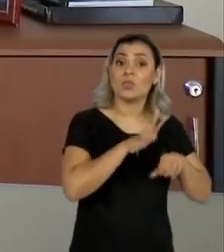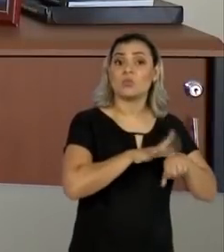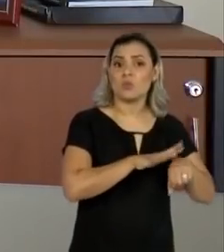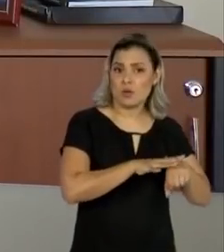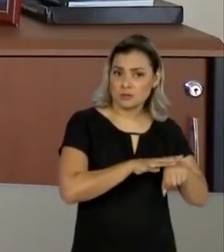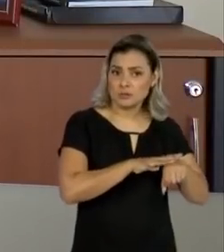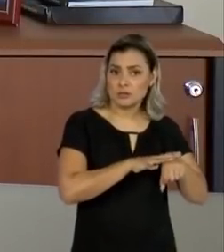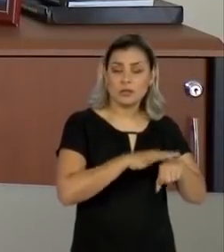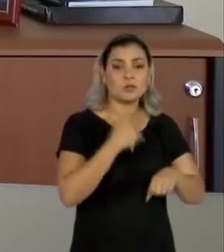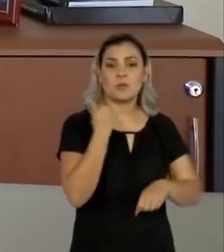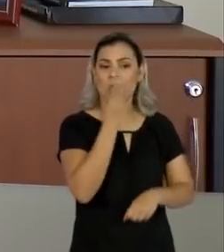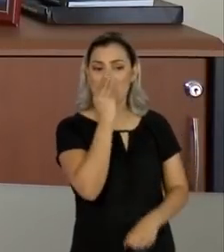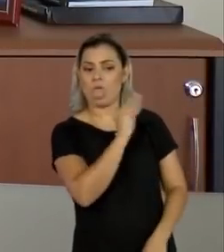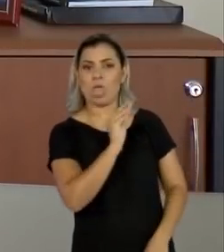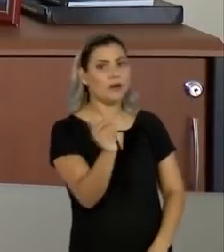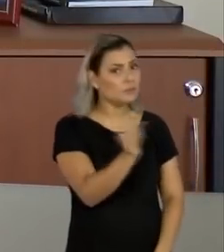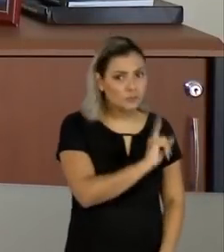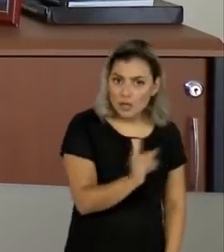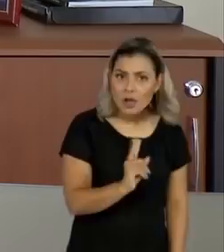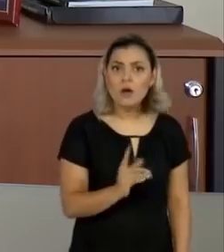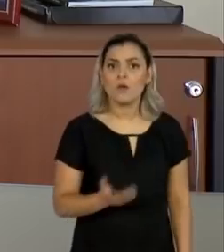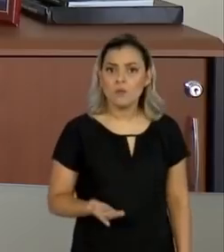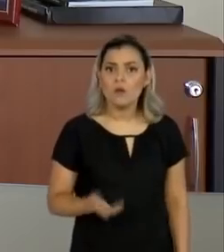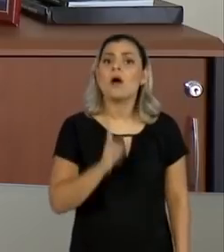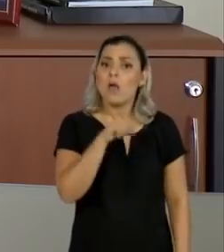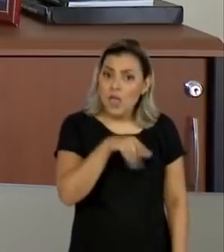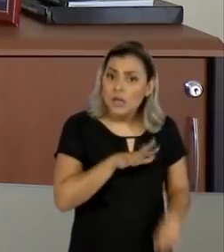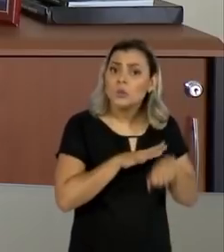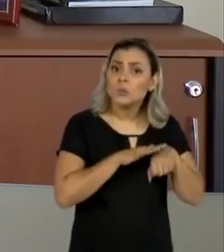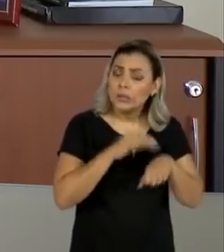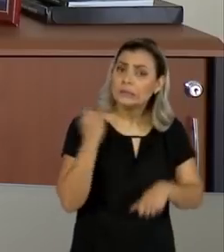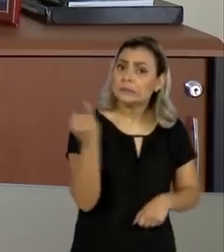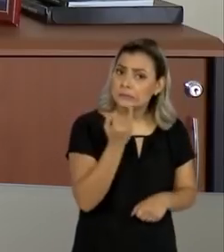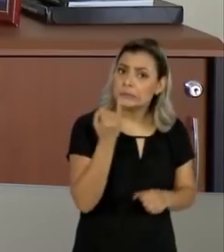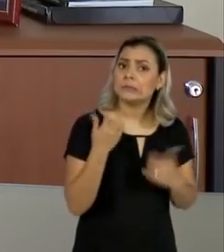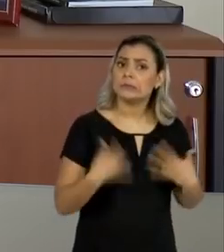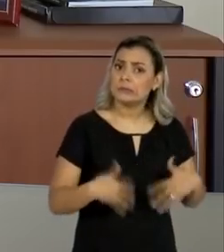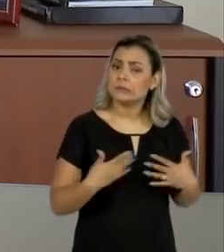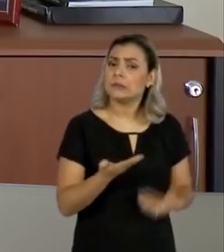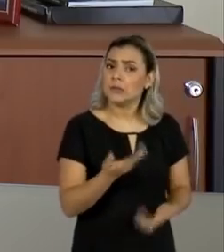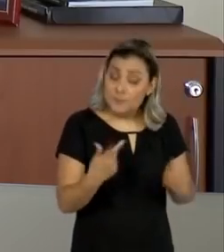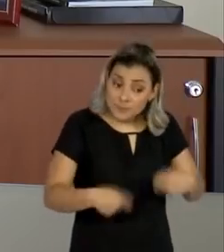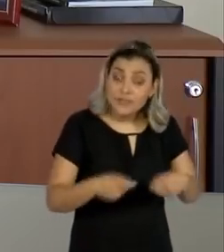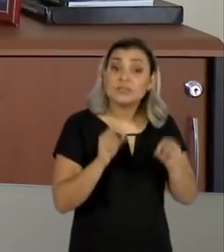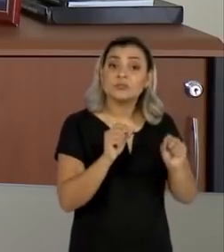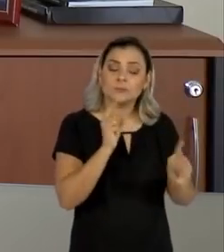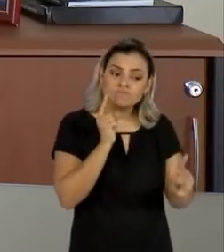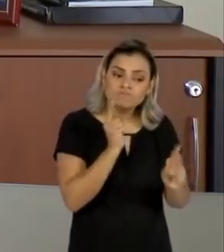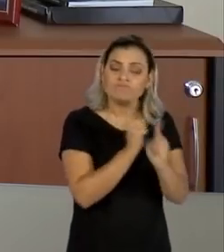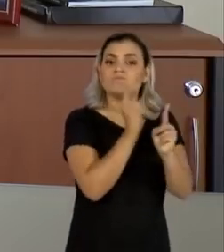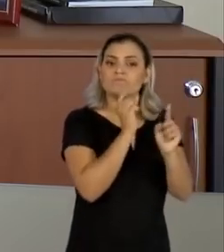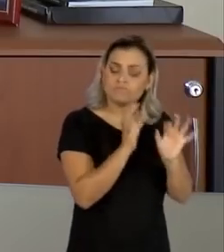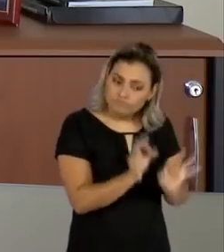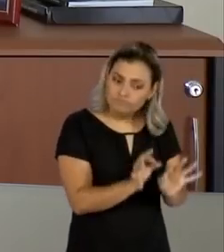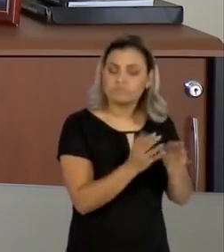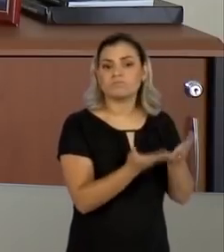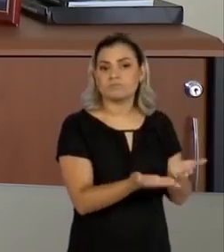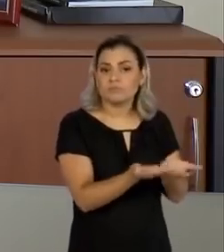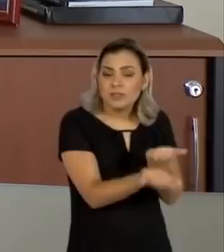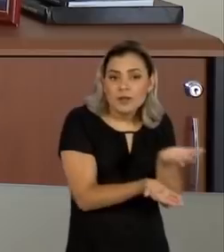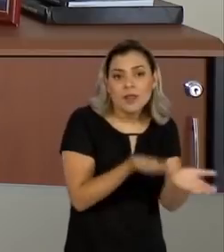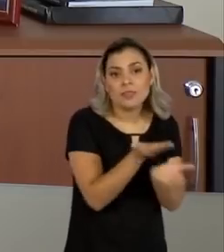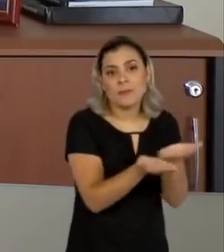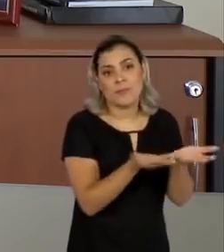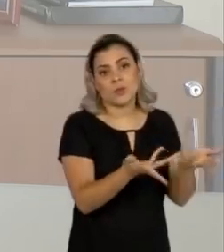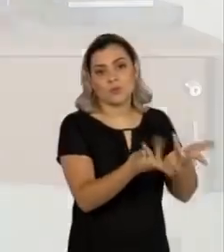pode ser subestimada. Uma doença importante que exige um diagnóstico correto e um